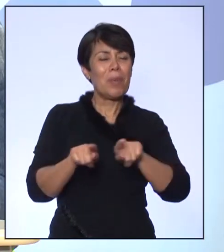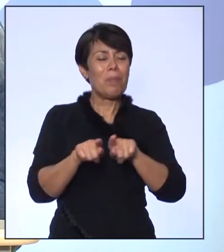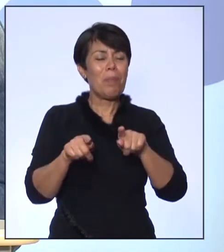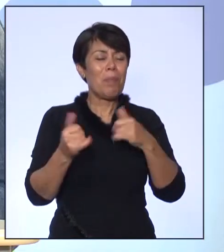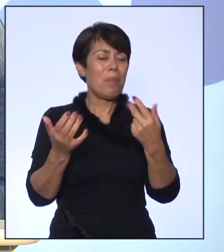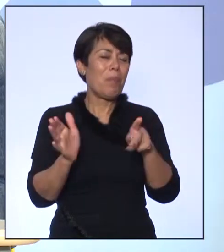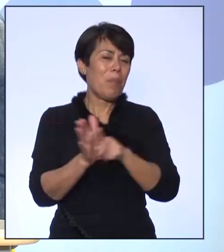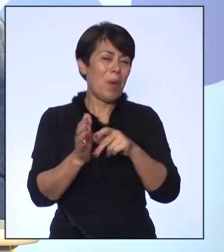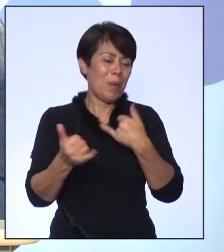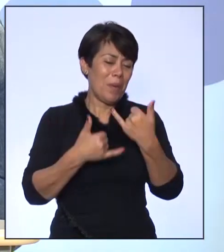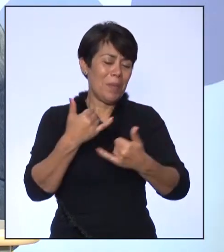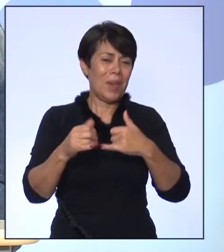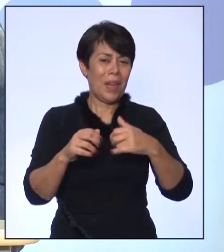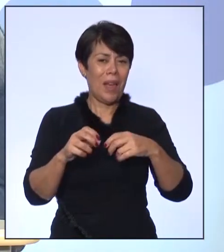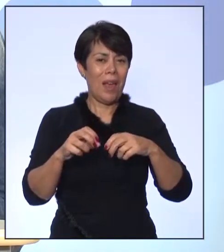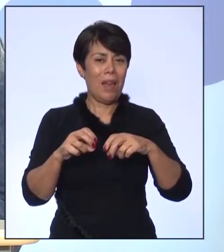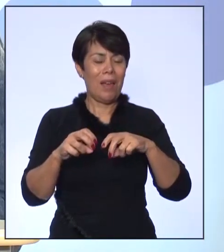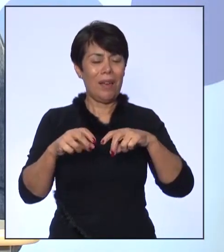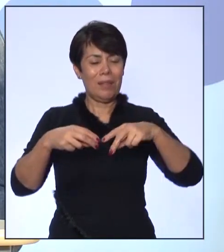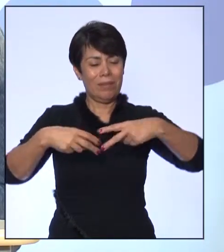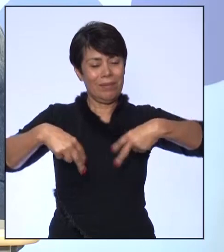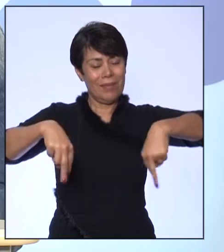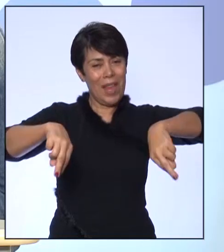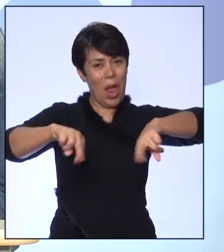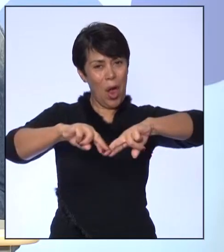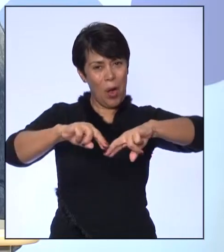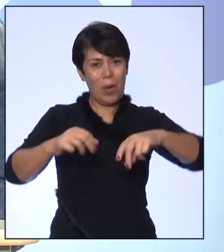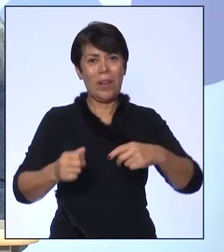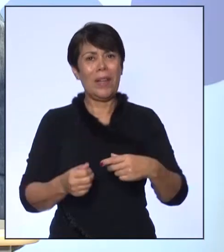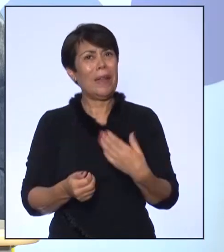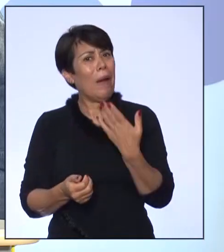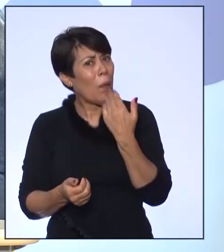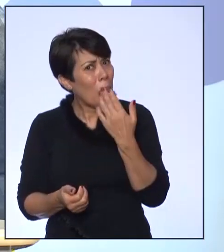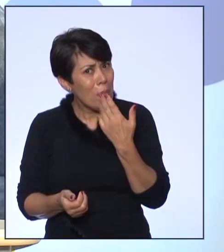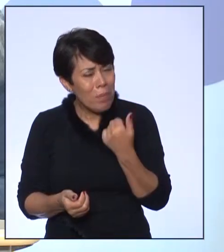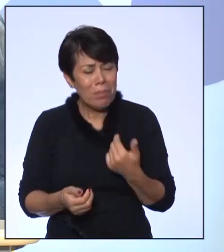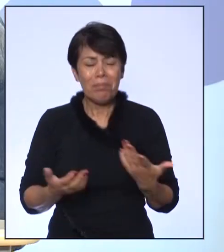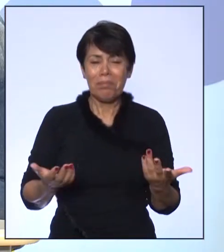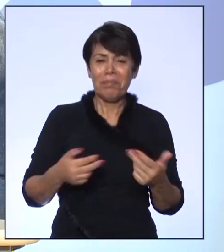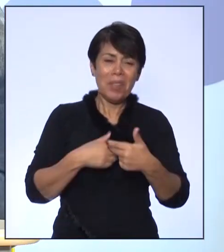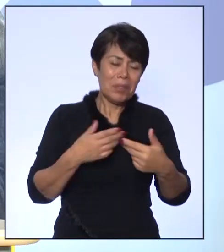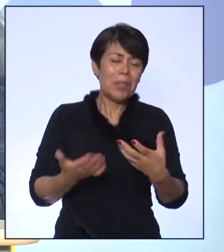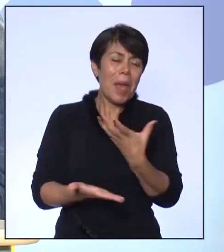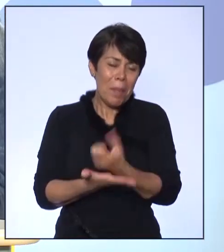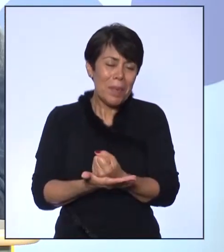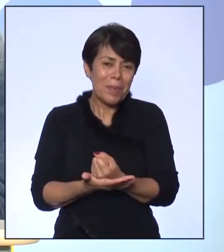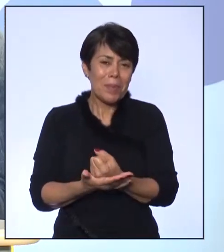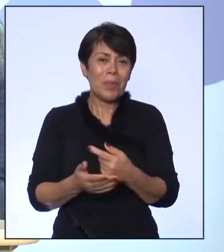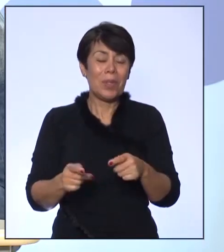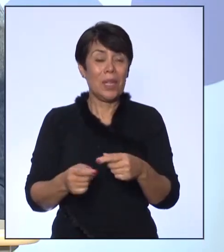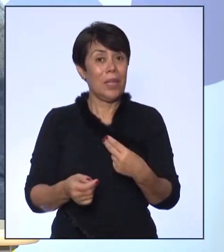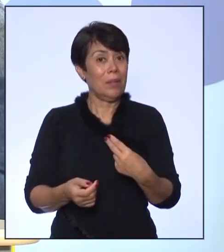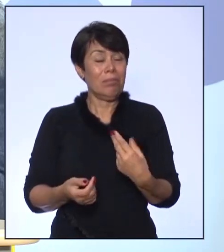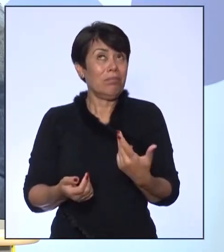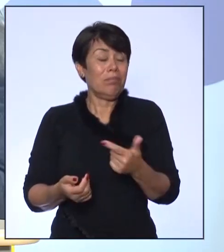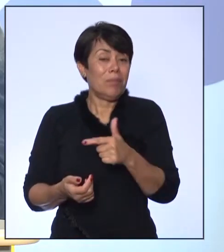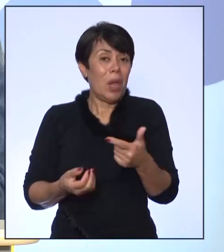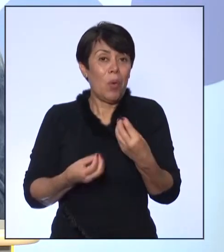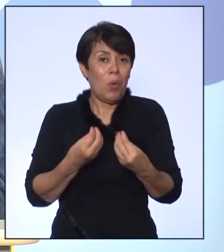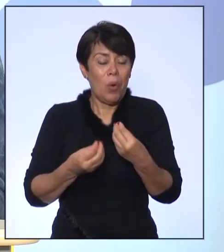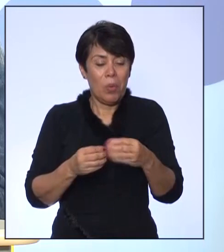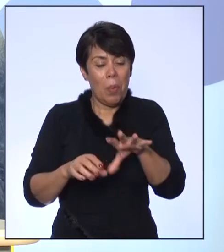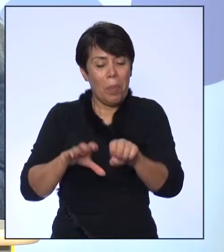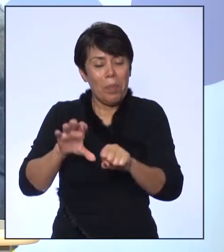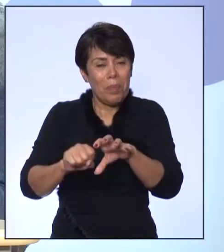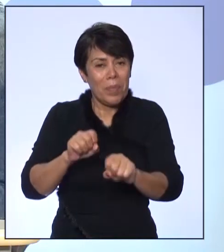as festas, pratos típicos da culinária, etc, etc. Então, é esse patrimônio que não é palpável, não é visível